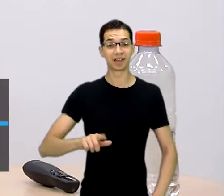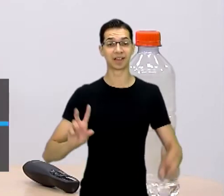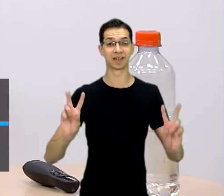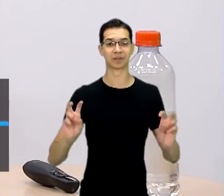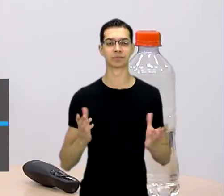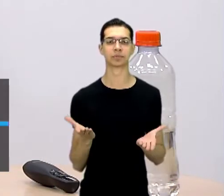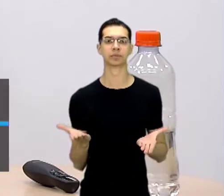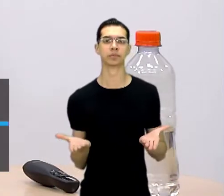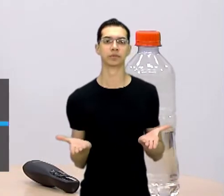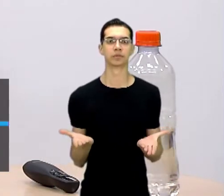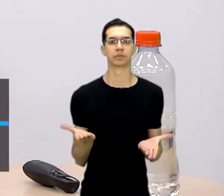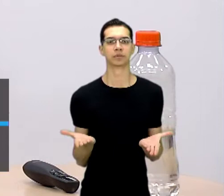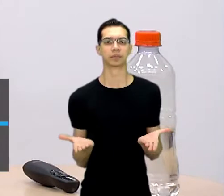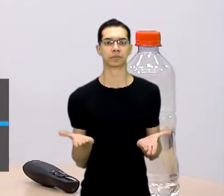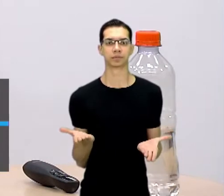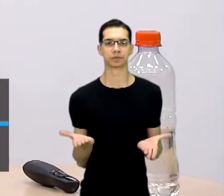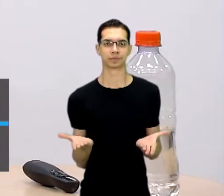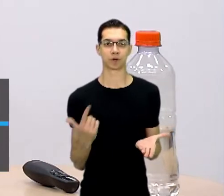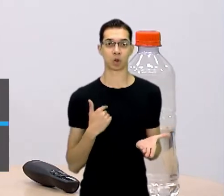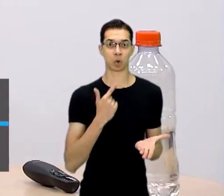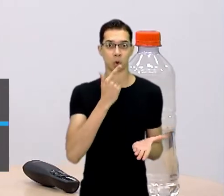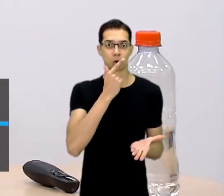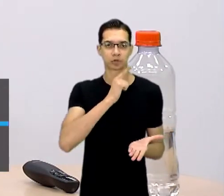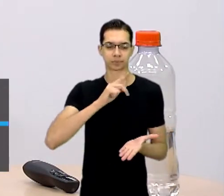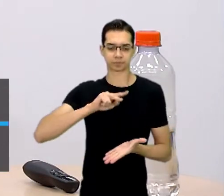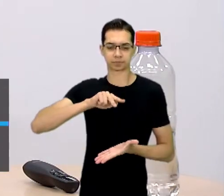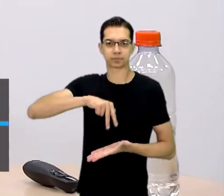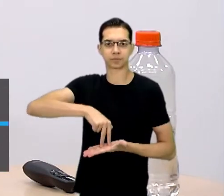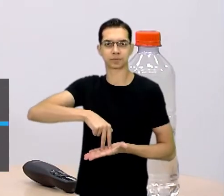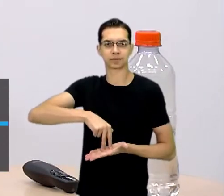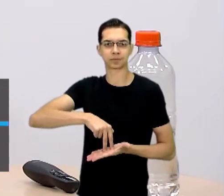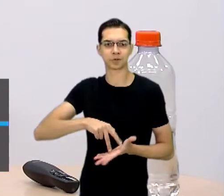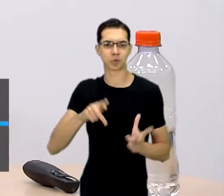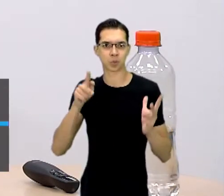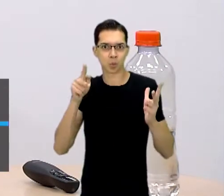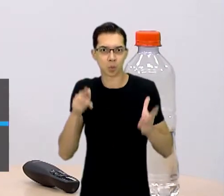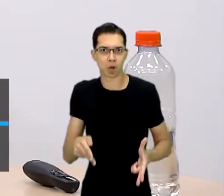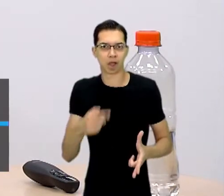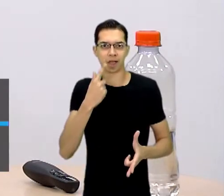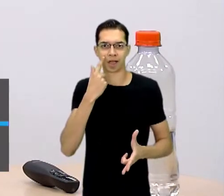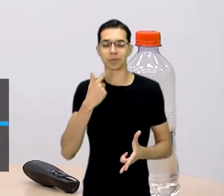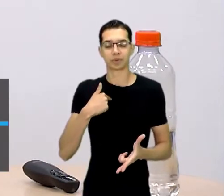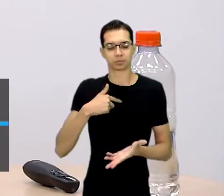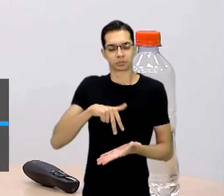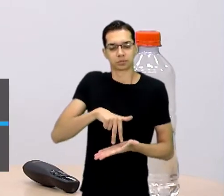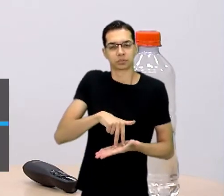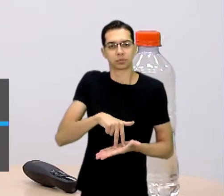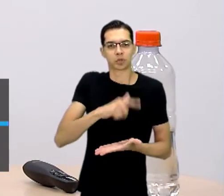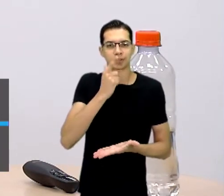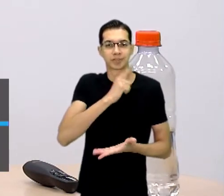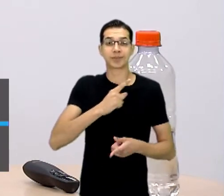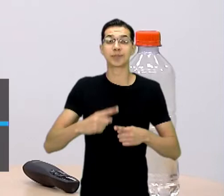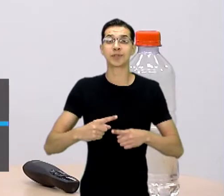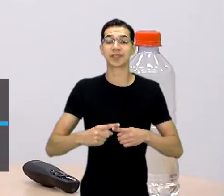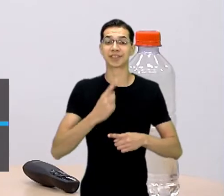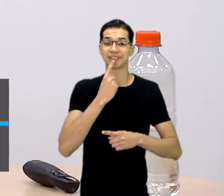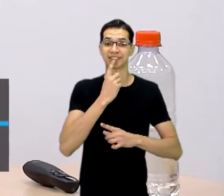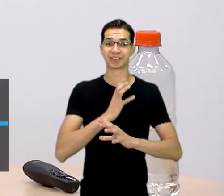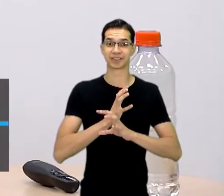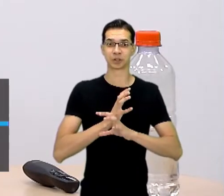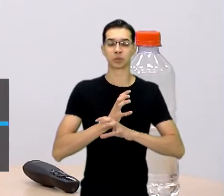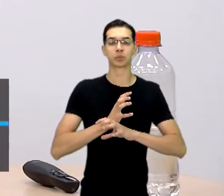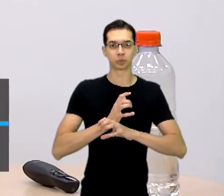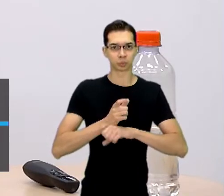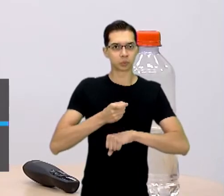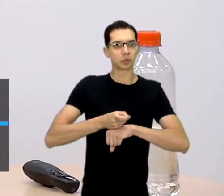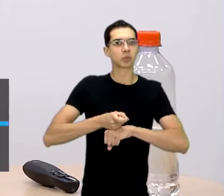Então, se eu consigo me manter em pé como estou agora, é porque eu tenho um esqueleto rígido, né,